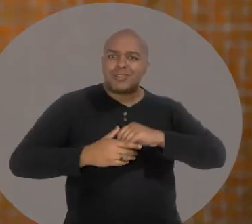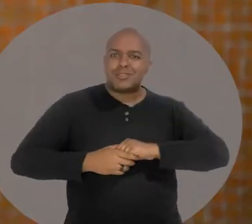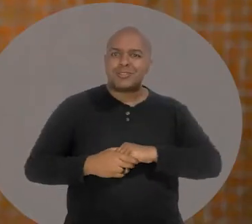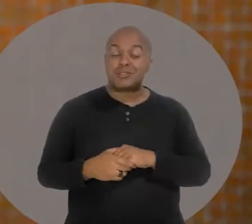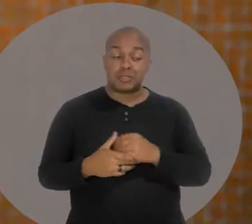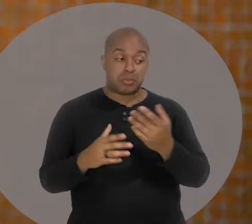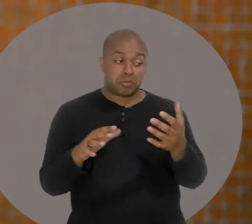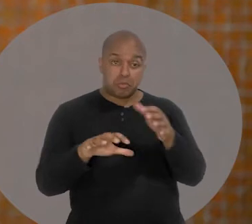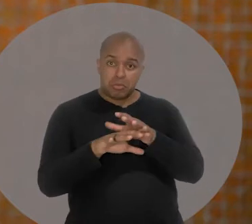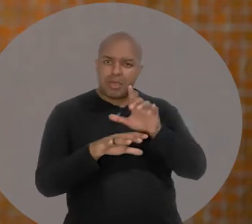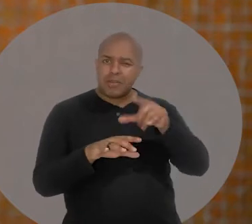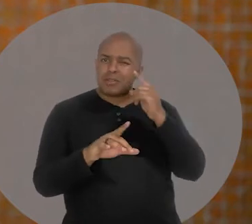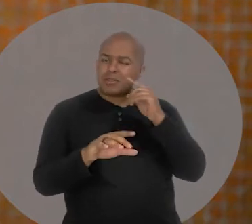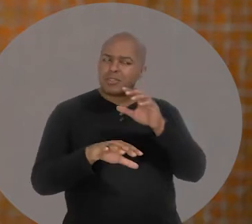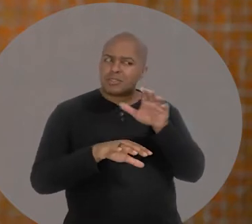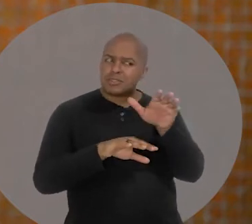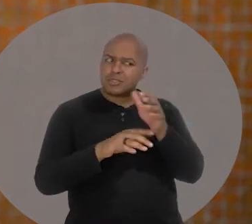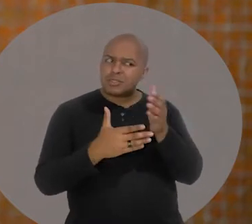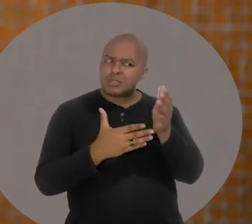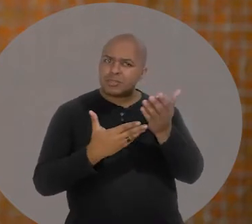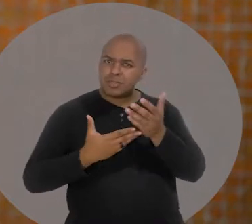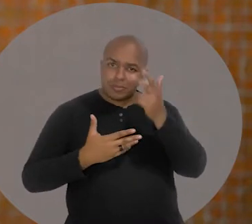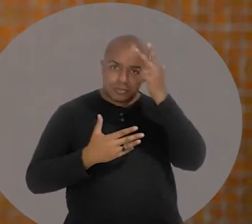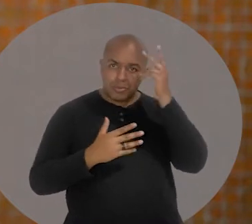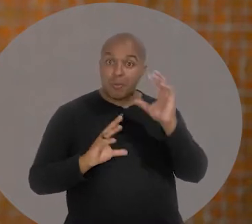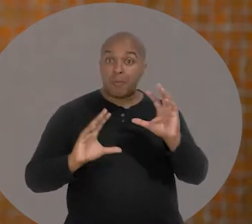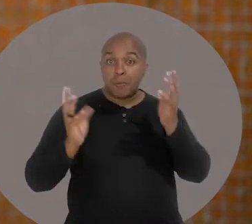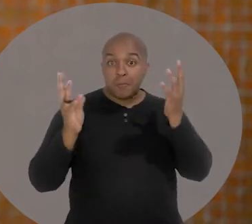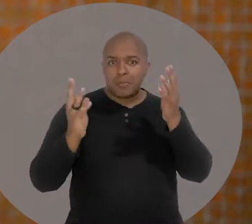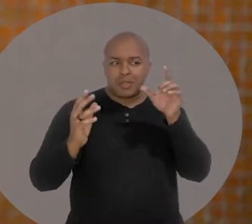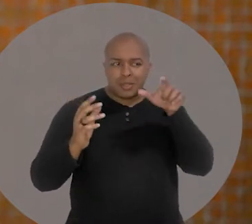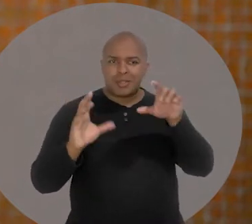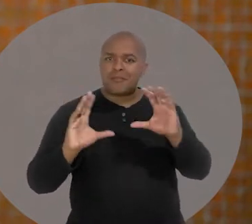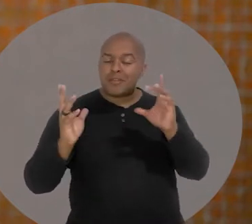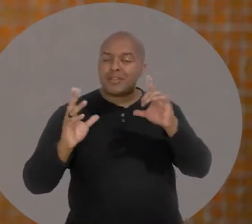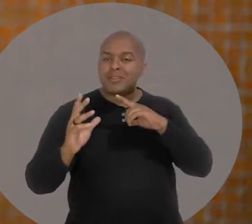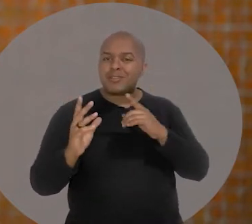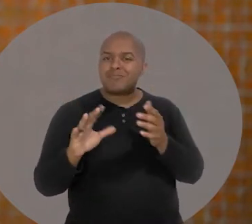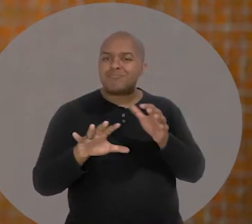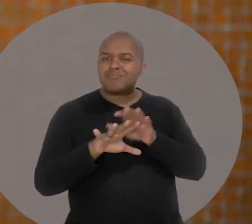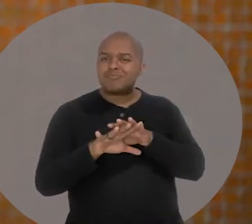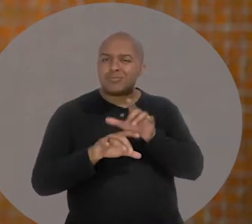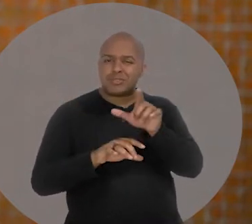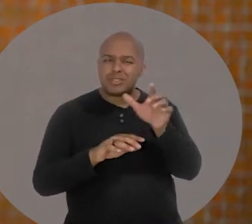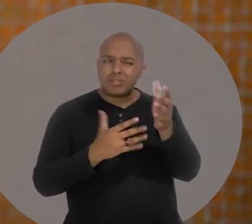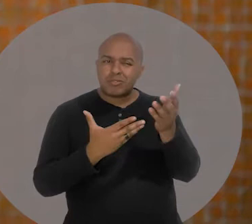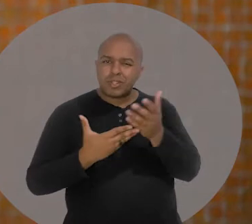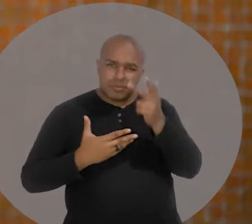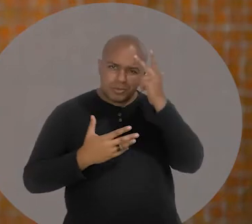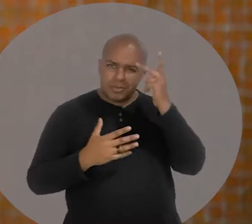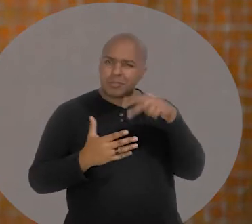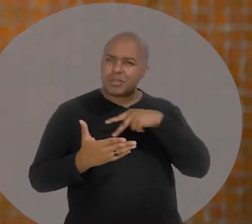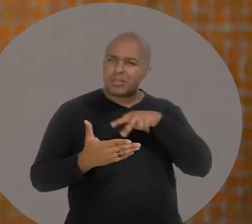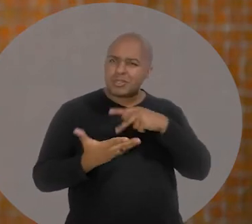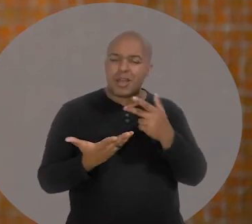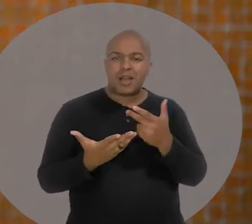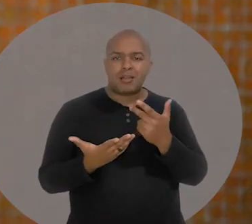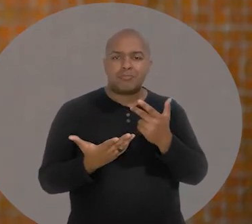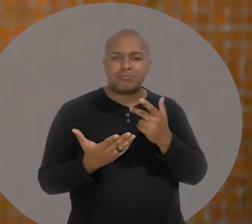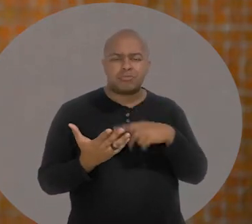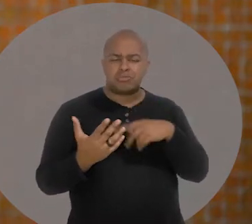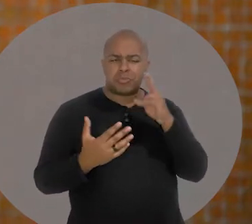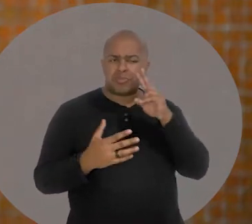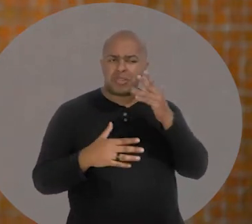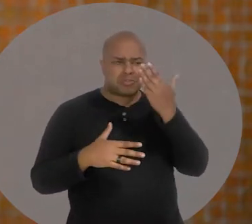Inclusão é você chamar alguém para uma festa. E nessa festa, incluir seria você chamar essa pessoa para dançar. E eu não vejo muito